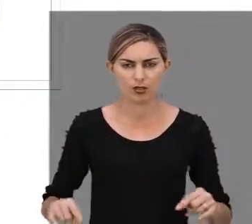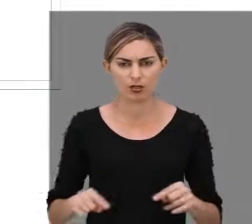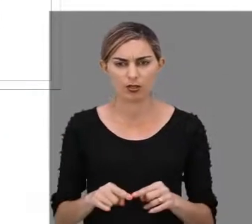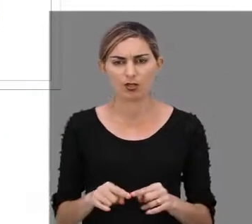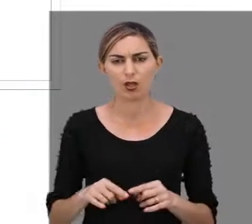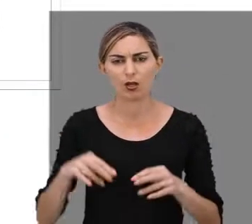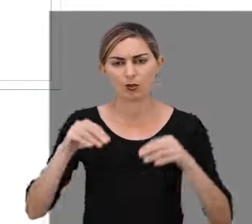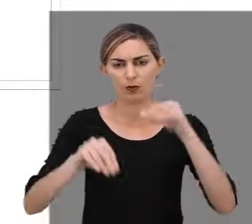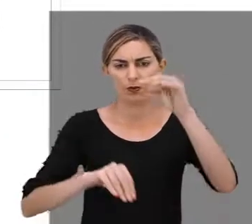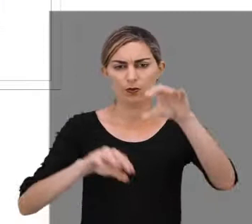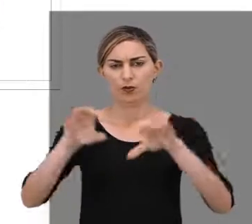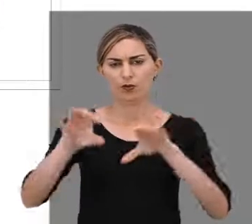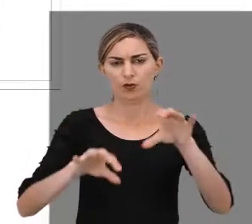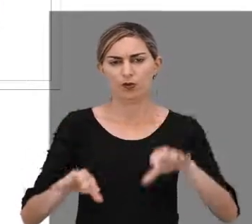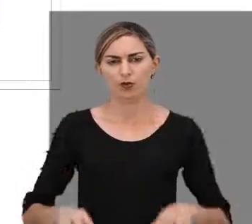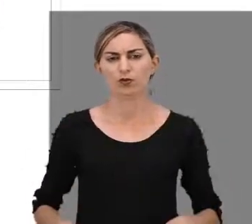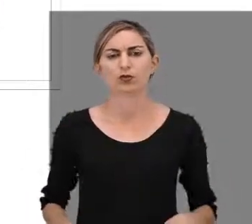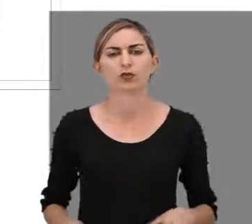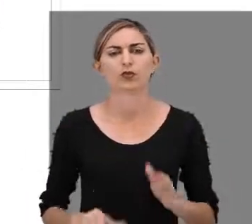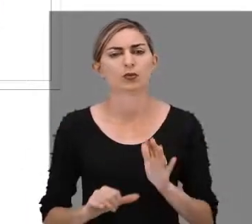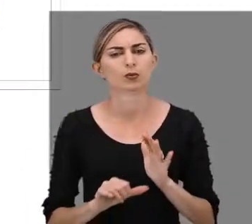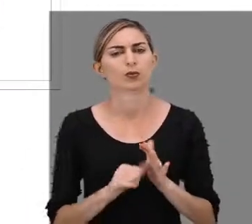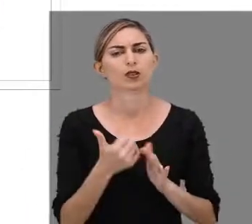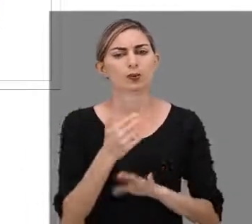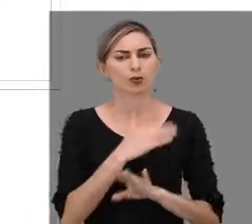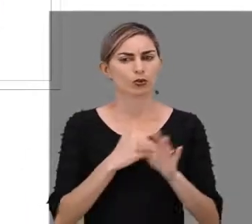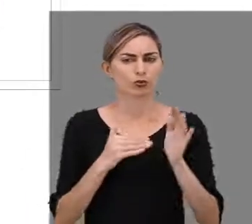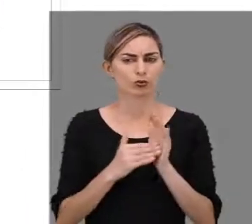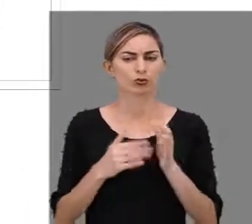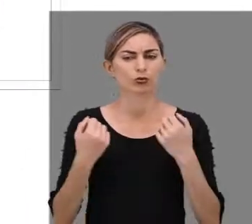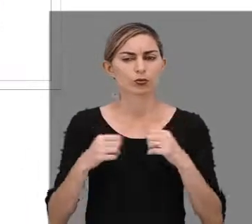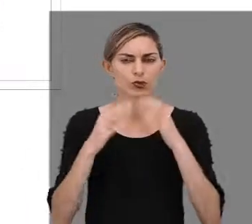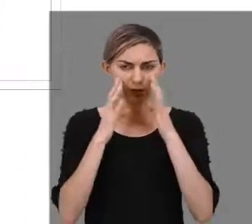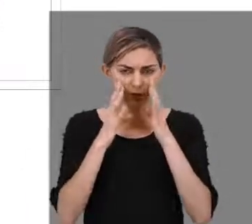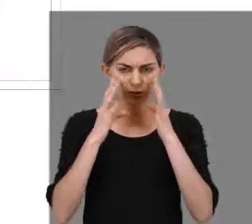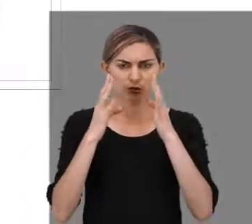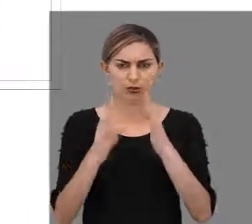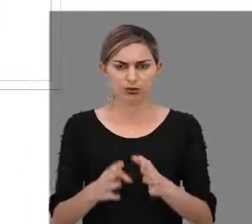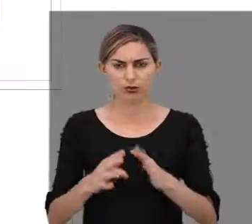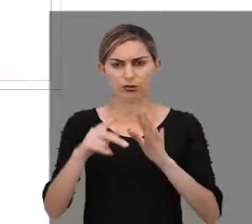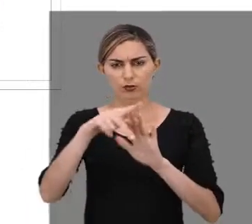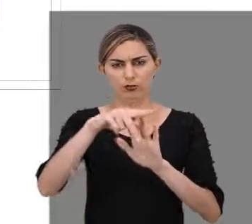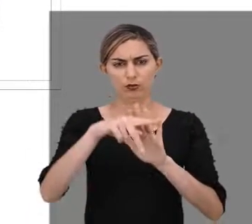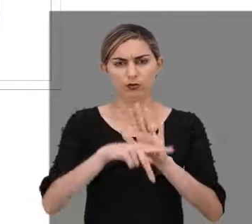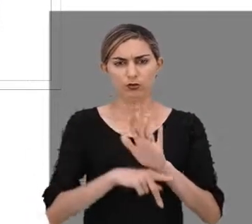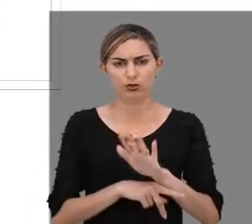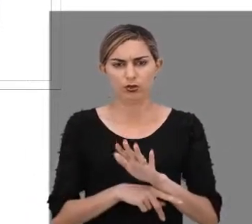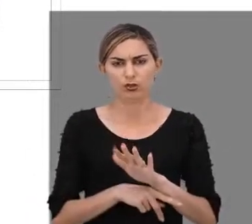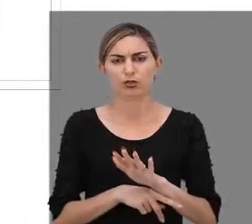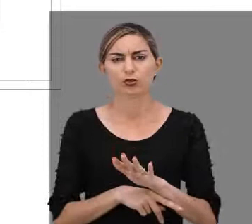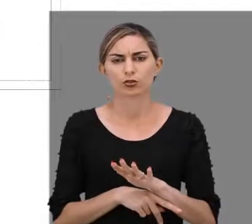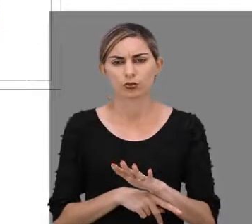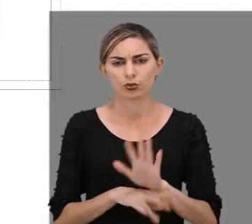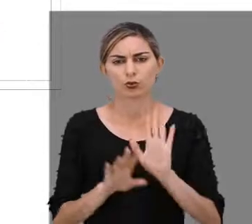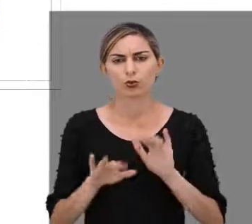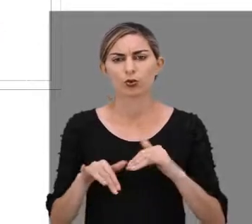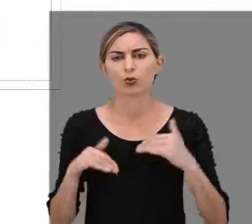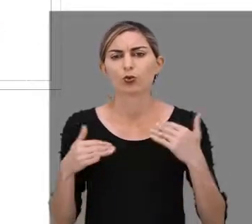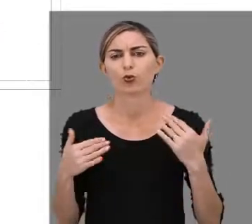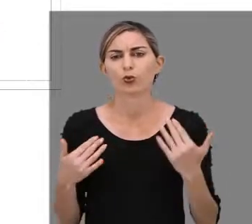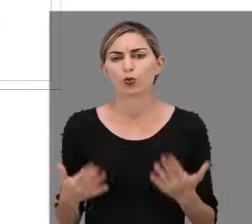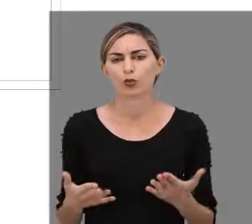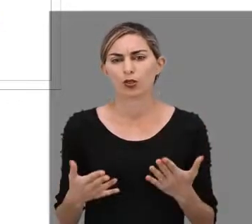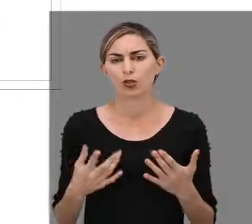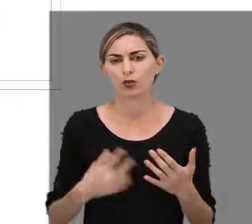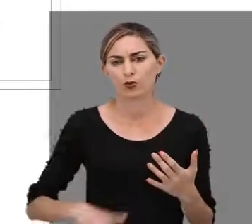luz. Então, primeiro de tudo, o que é que a gente tem que prestar atenção no projeto de iluminação? Qual é o ambiente que a